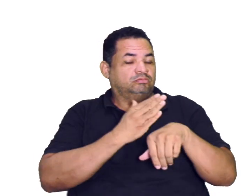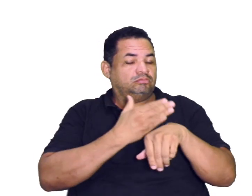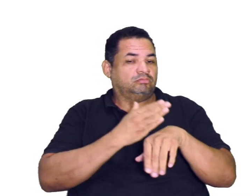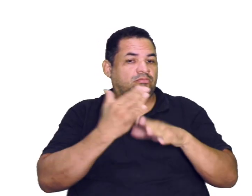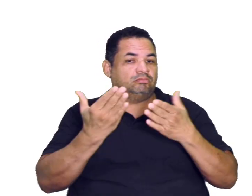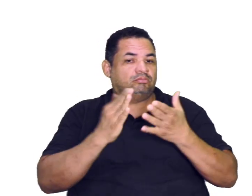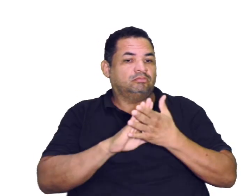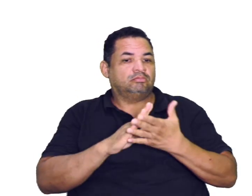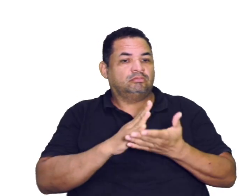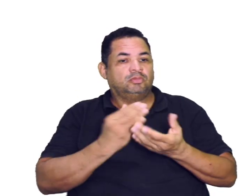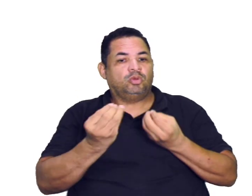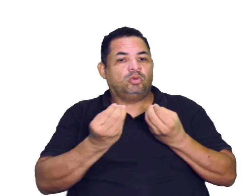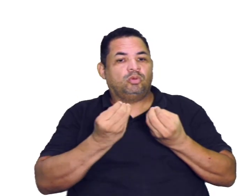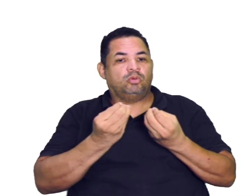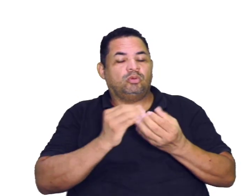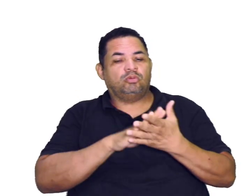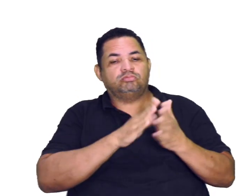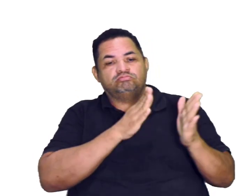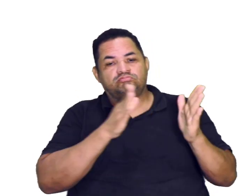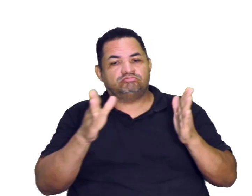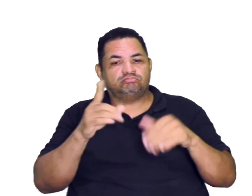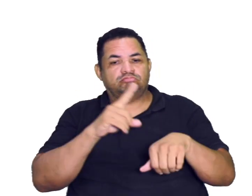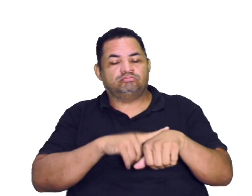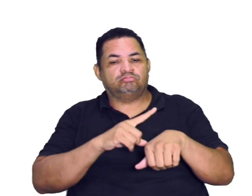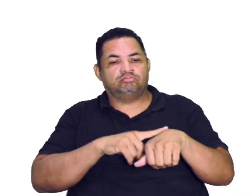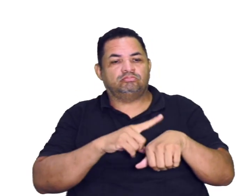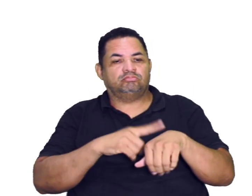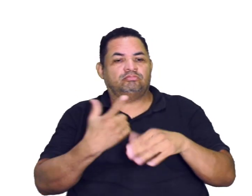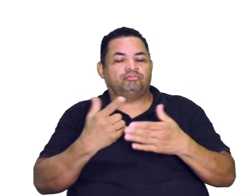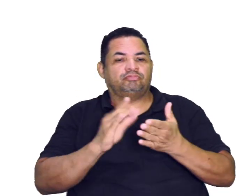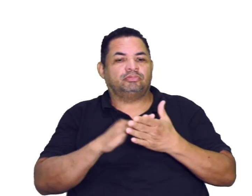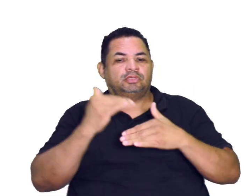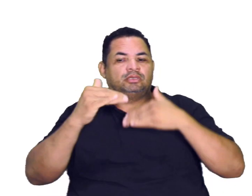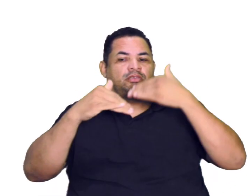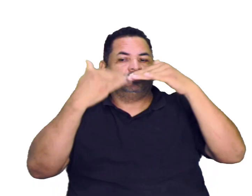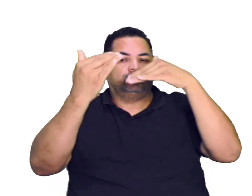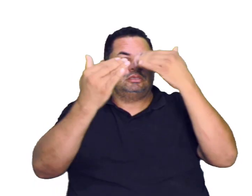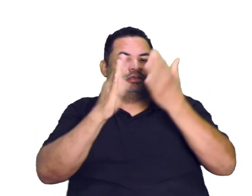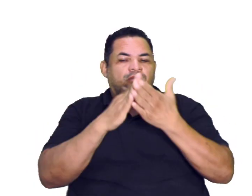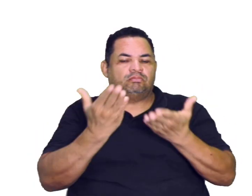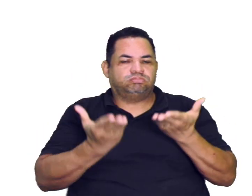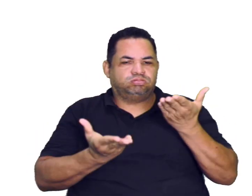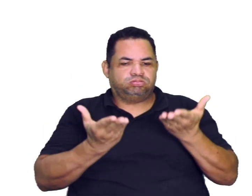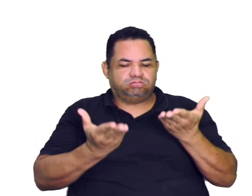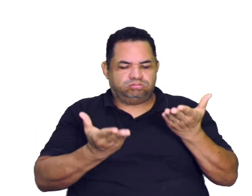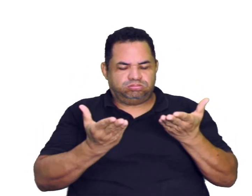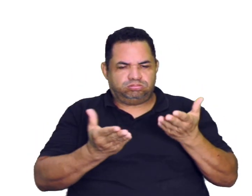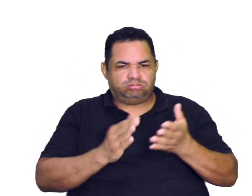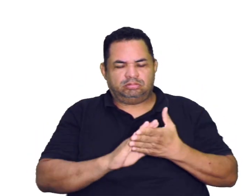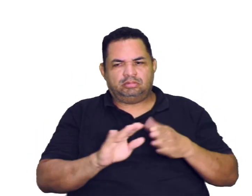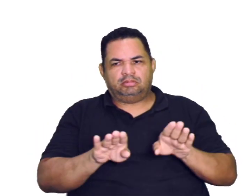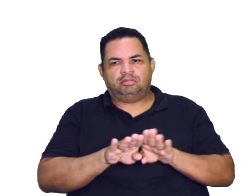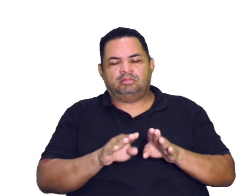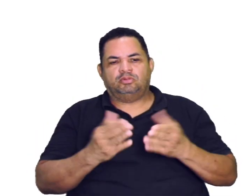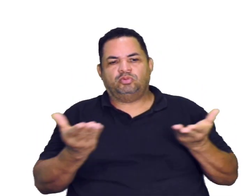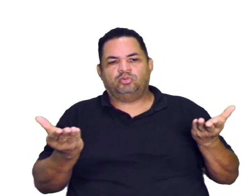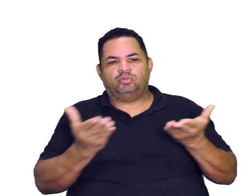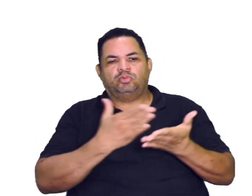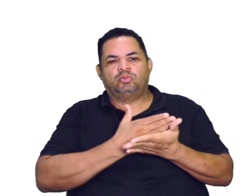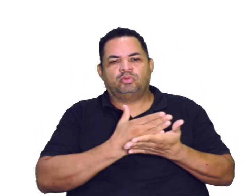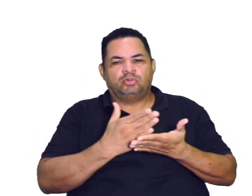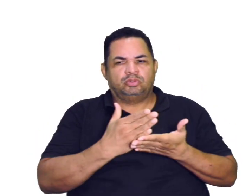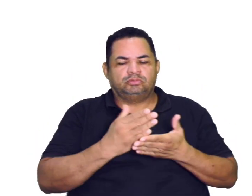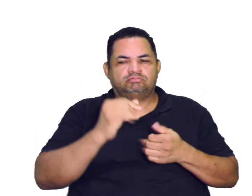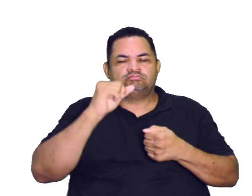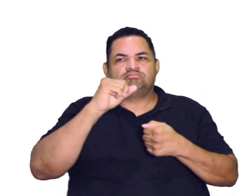exercício, a intensidade, a duração, a frequência, a progressão de carga, gente, tá? Então, hoje eu